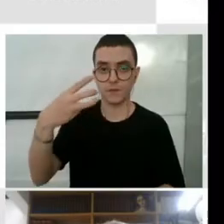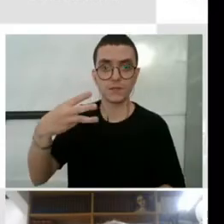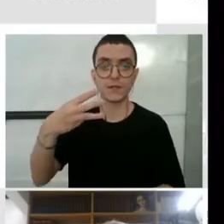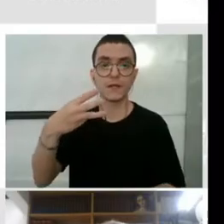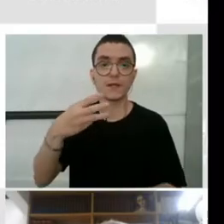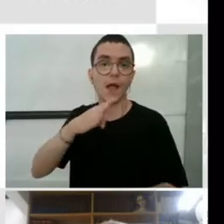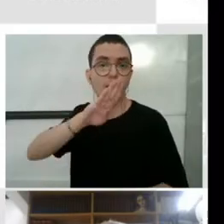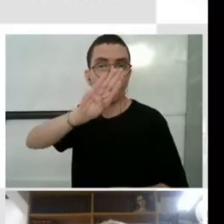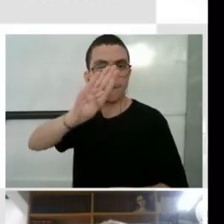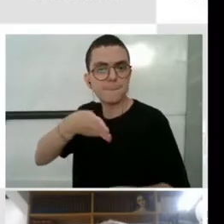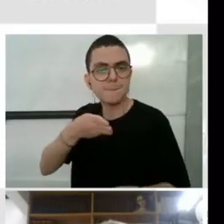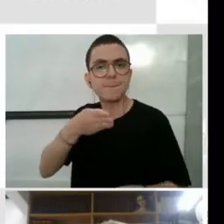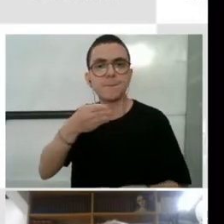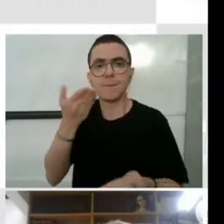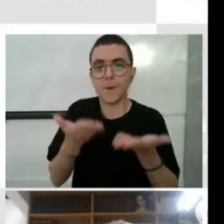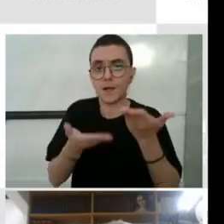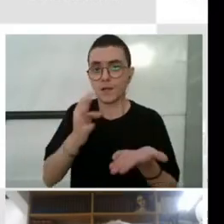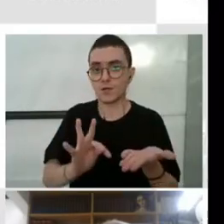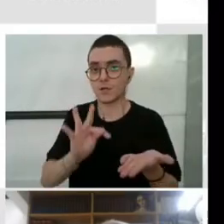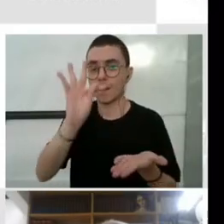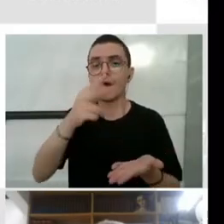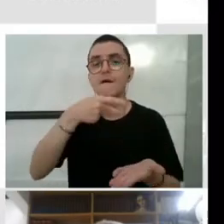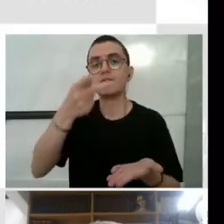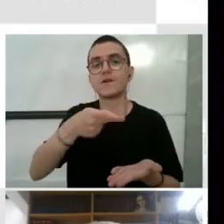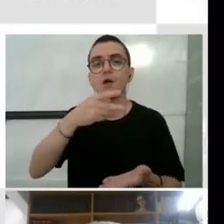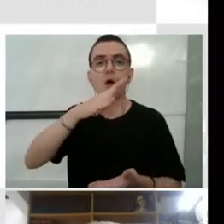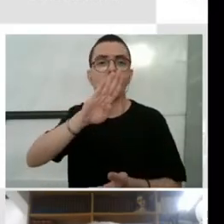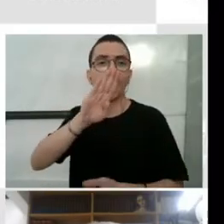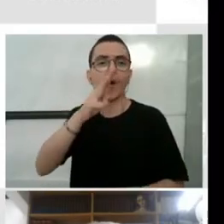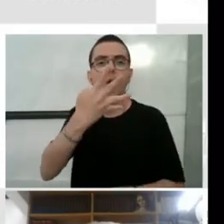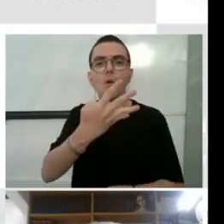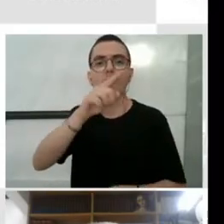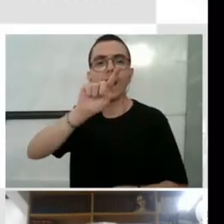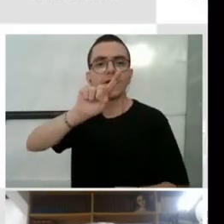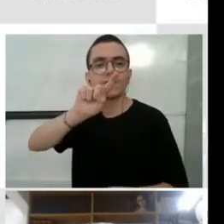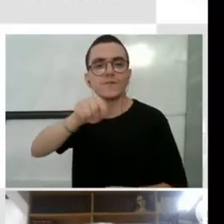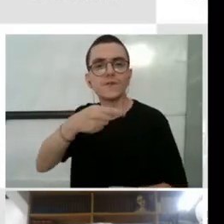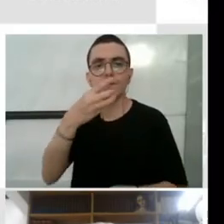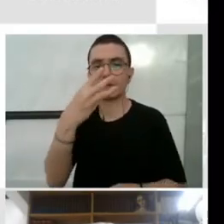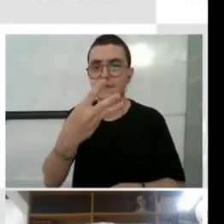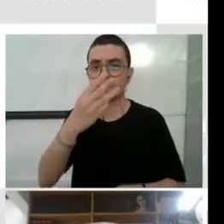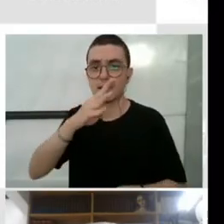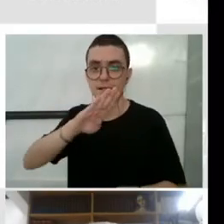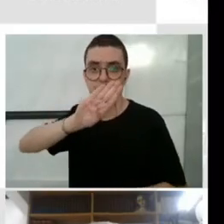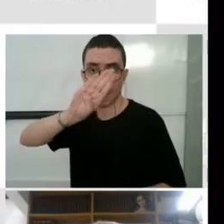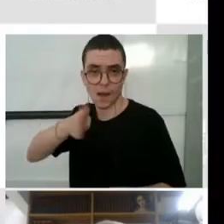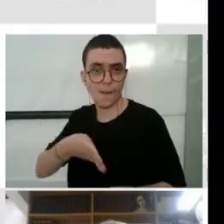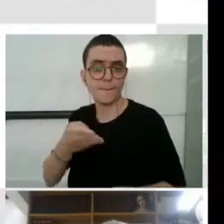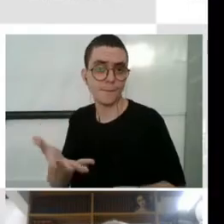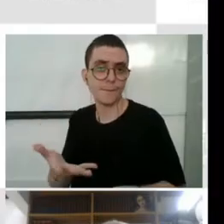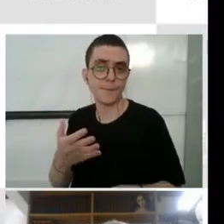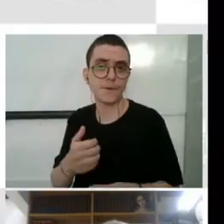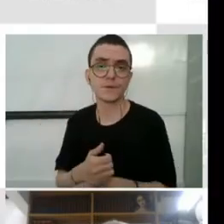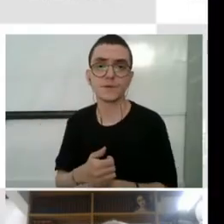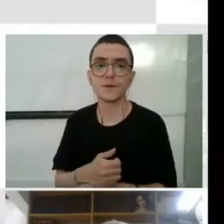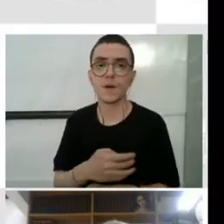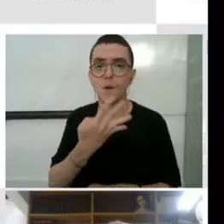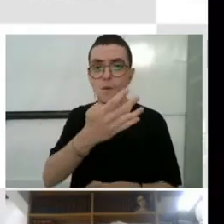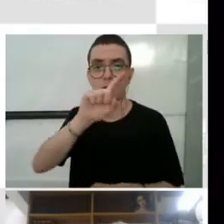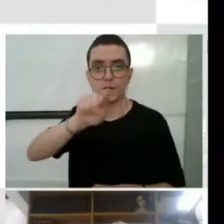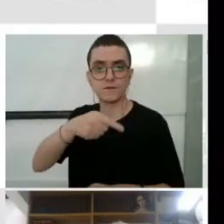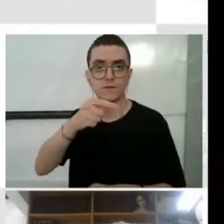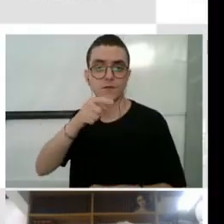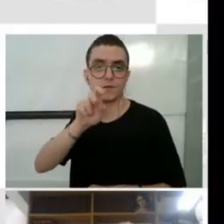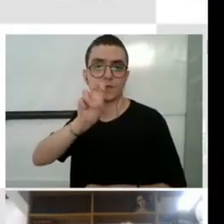estamos falando em 4,3 bilhões de toneladas, 4.500 milhões, né, 4,5 bilhões de toneladas, e